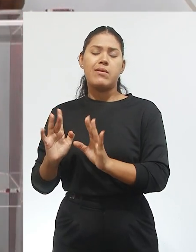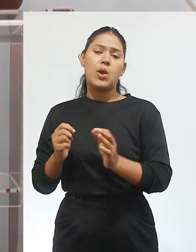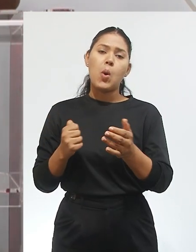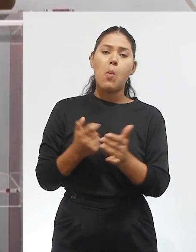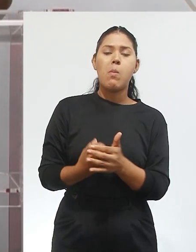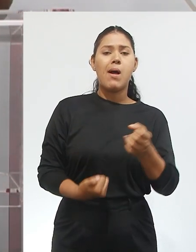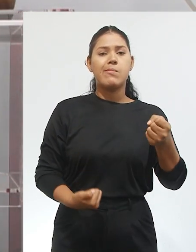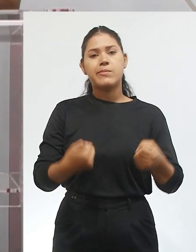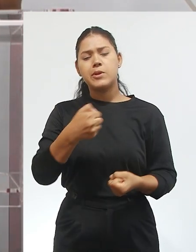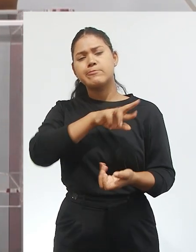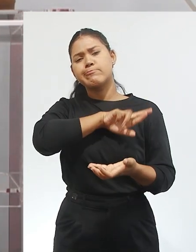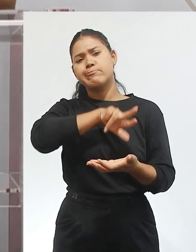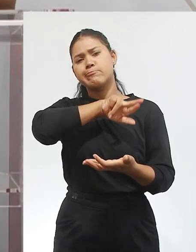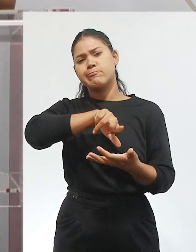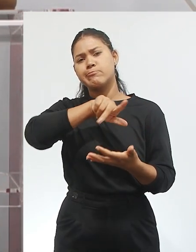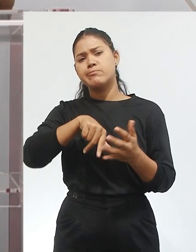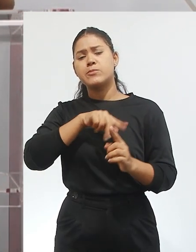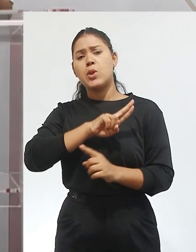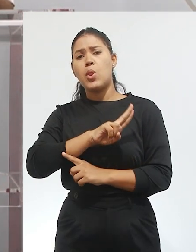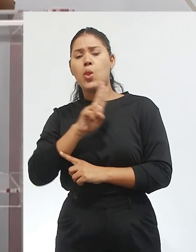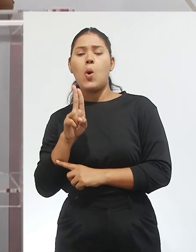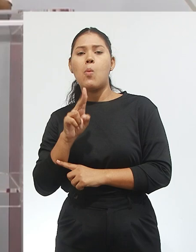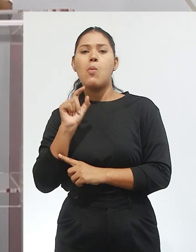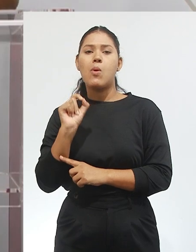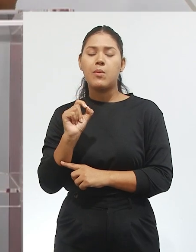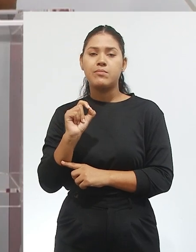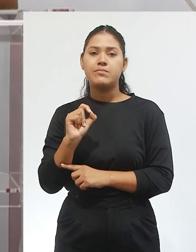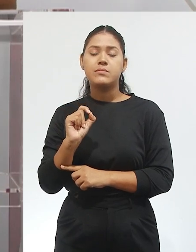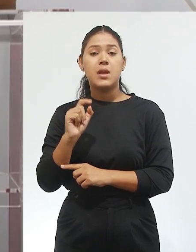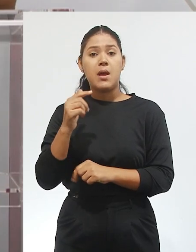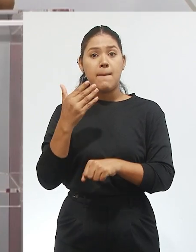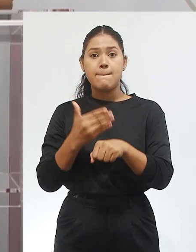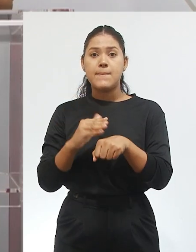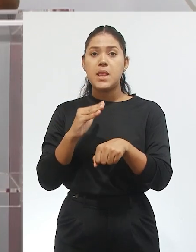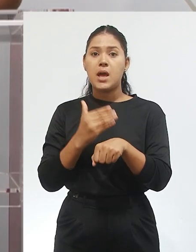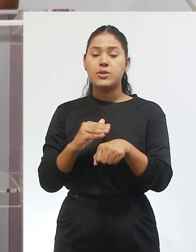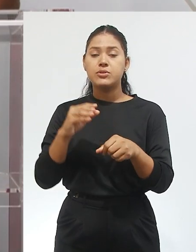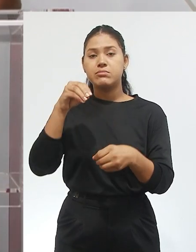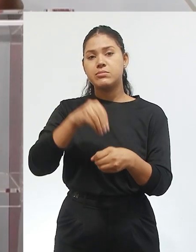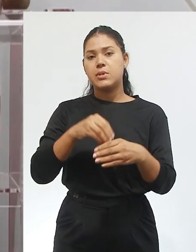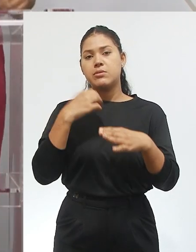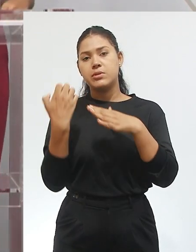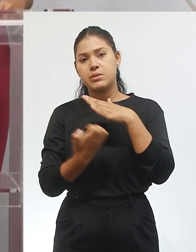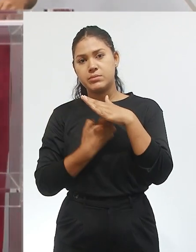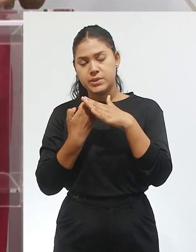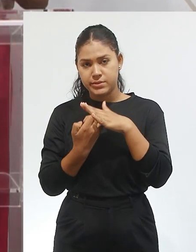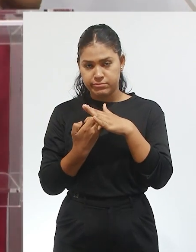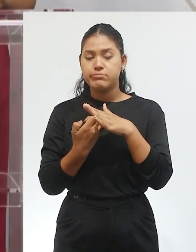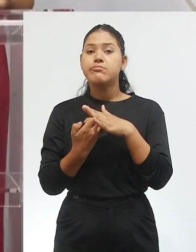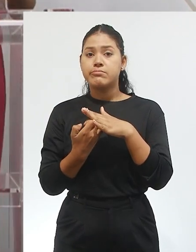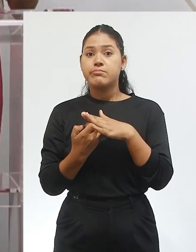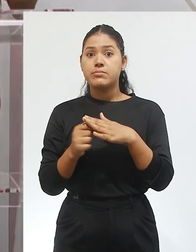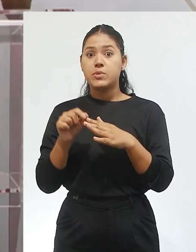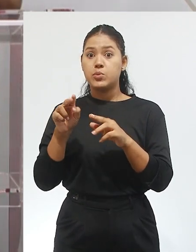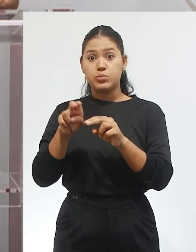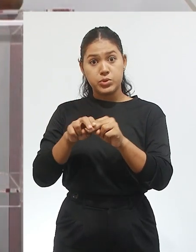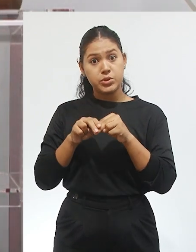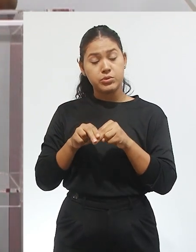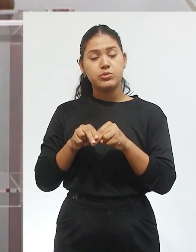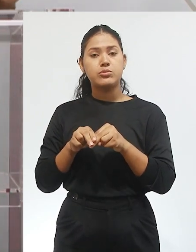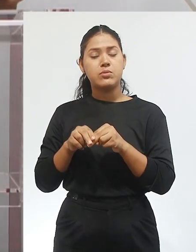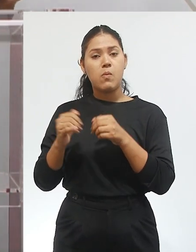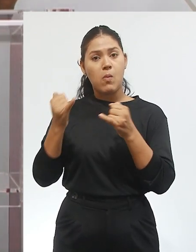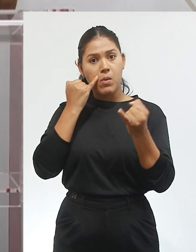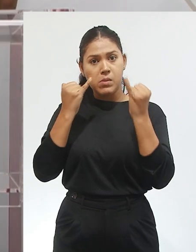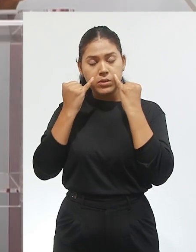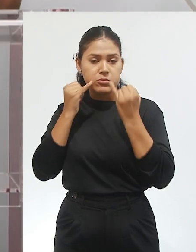de veículo, todas essas se chamam de operações que são realizadas na empresa. E, através da escrituração